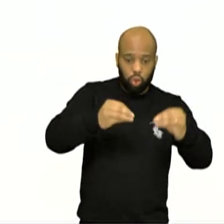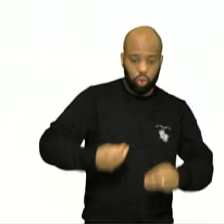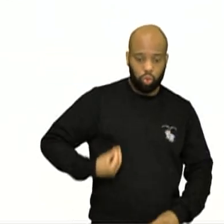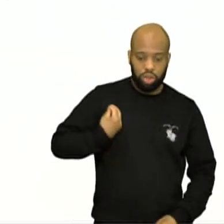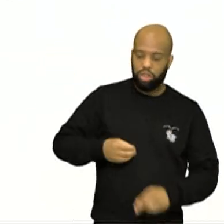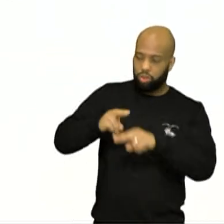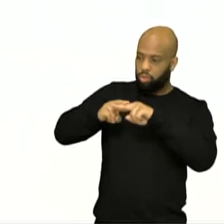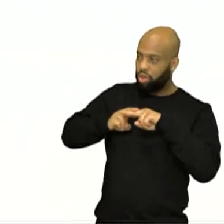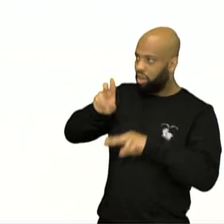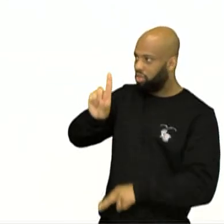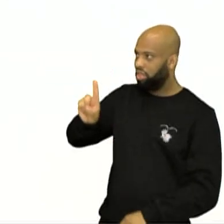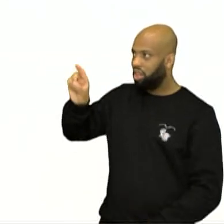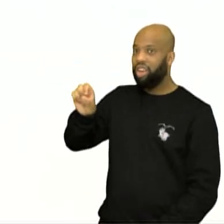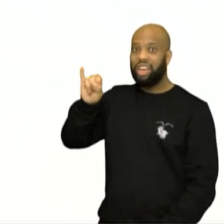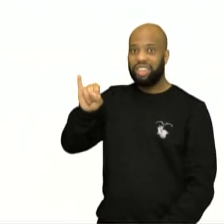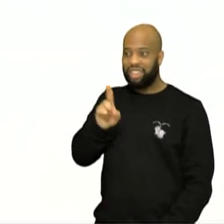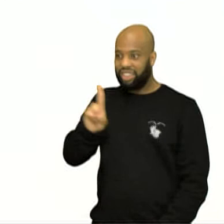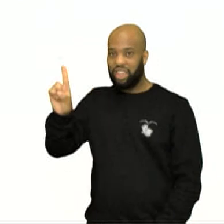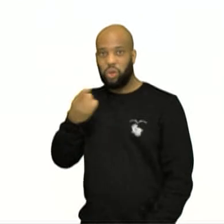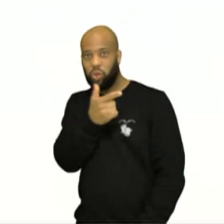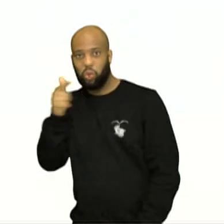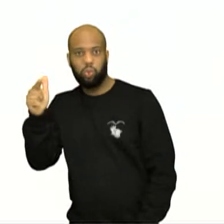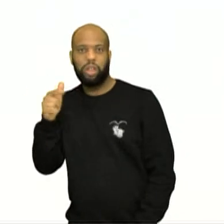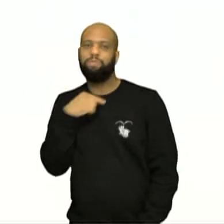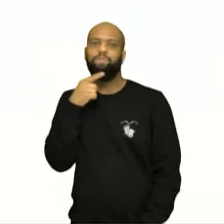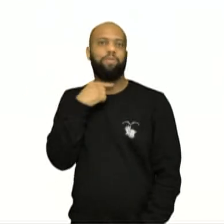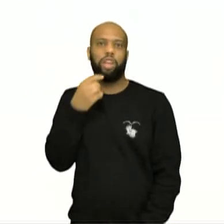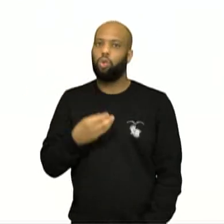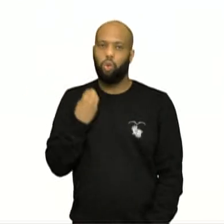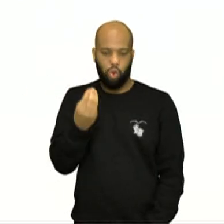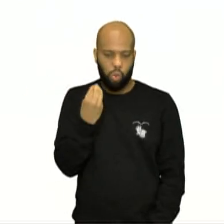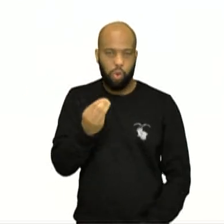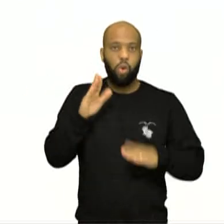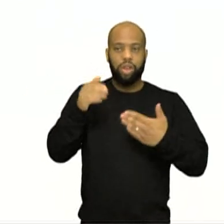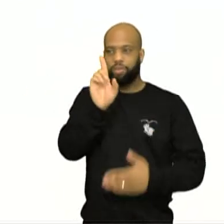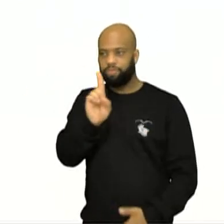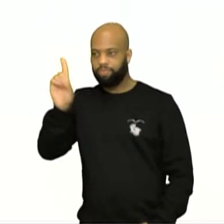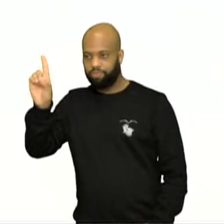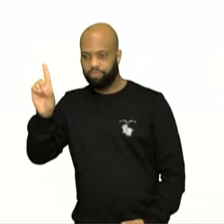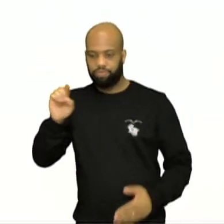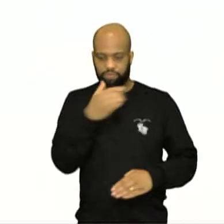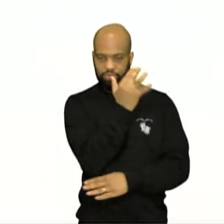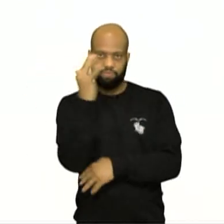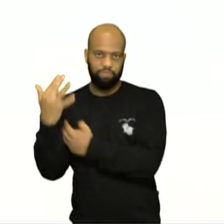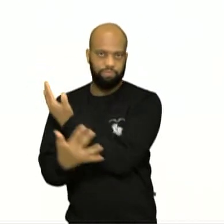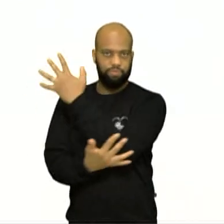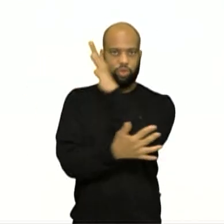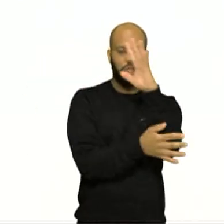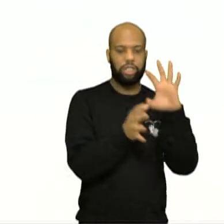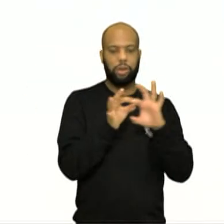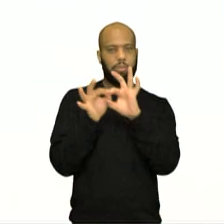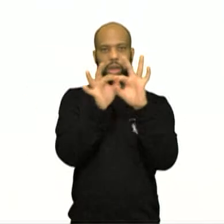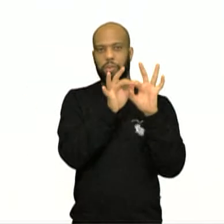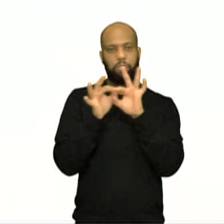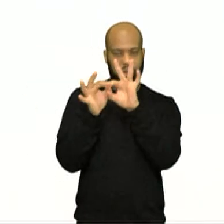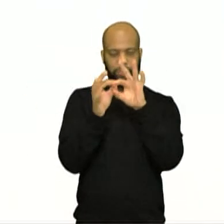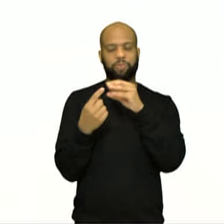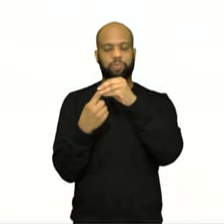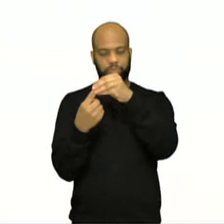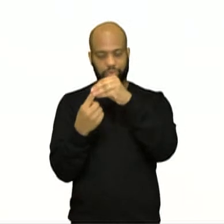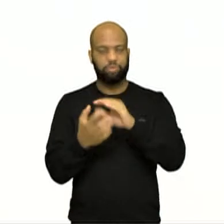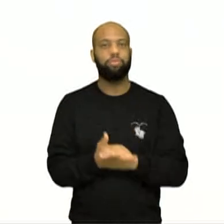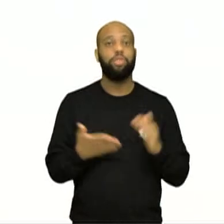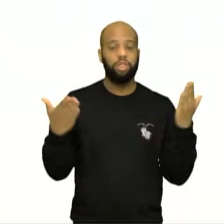de Deus, né? Sem Deus nada pode ser concebido, Deus e natureza são uma só e mesma coisa. E agora